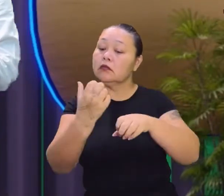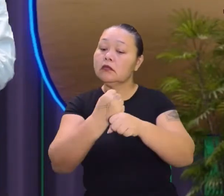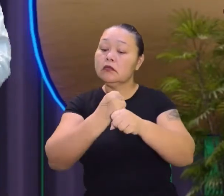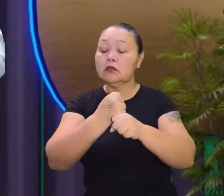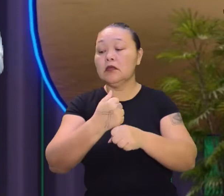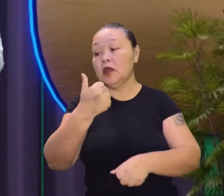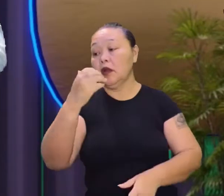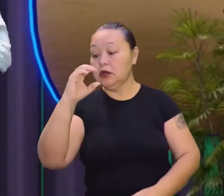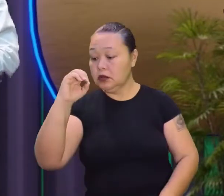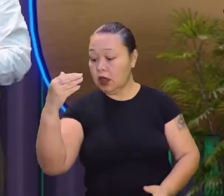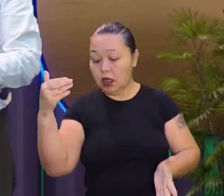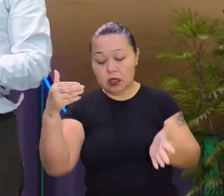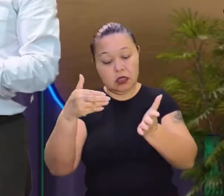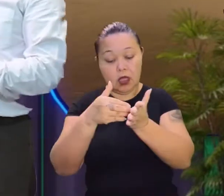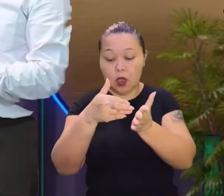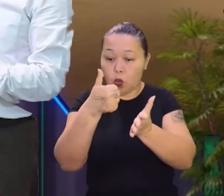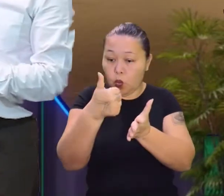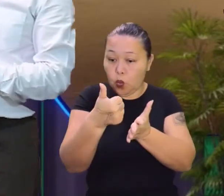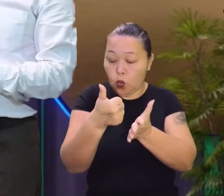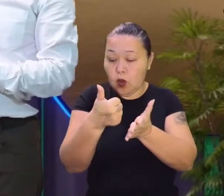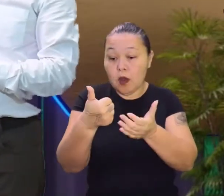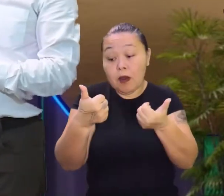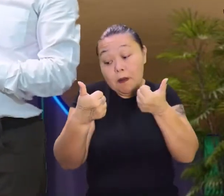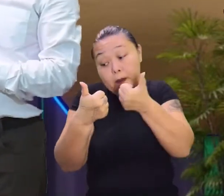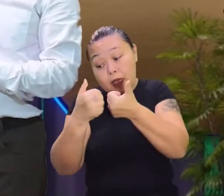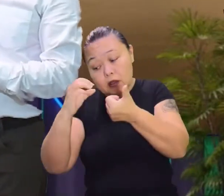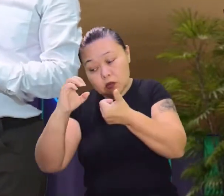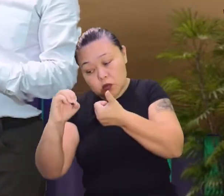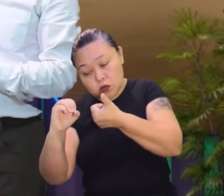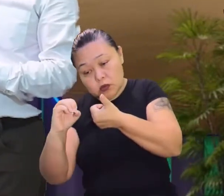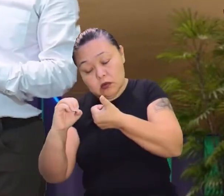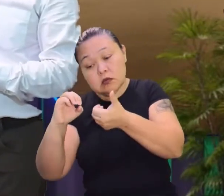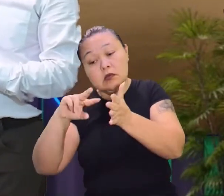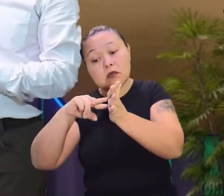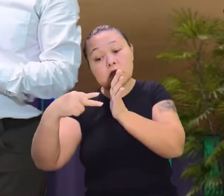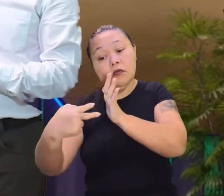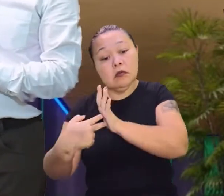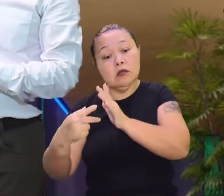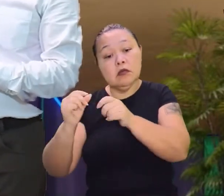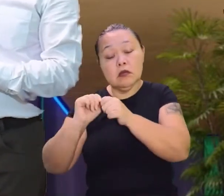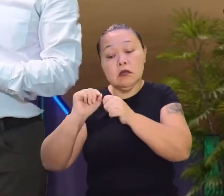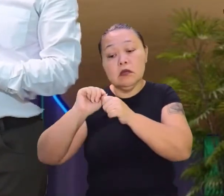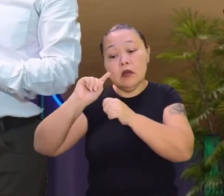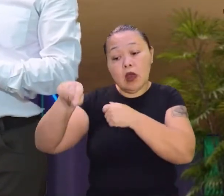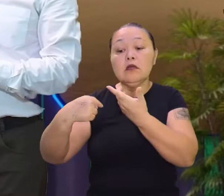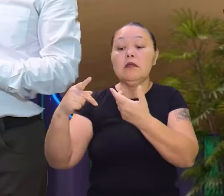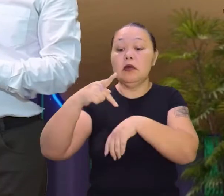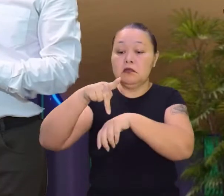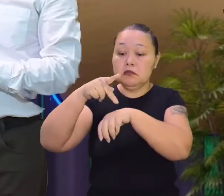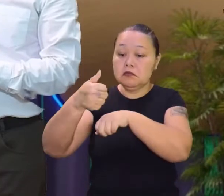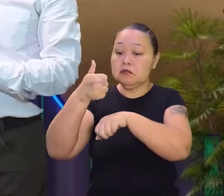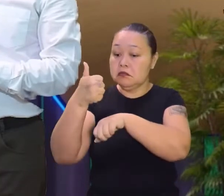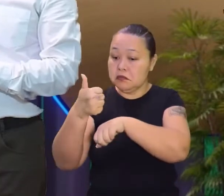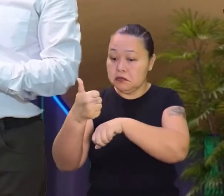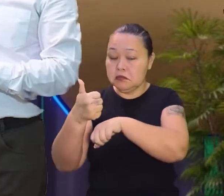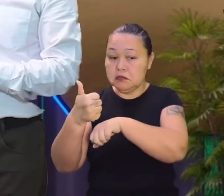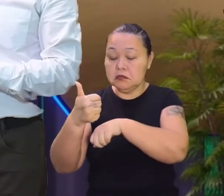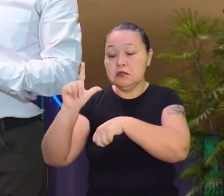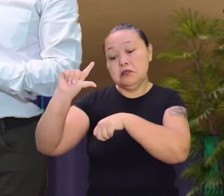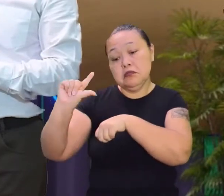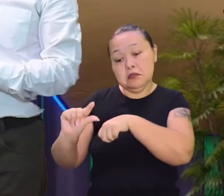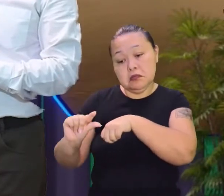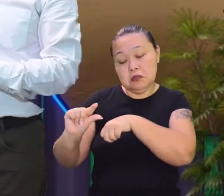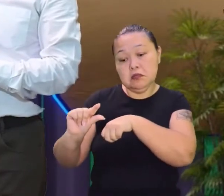0 a 1. Quanto mais próximo de 0, isso representa que o país está em uma condição favorável. Tem uma